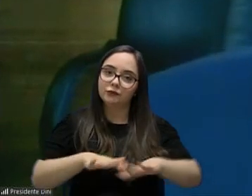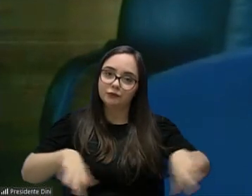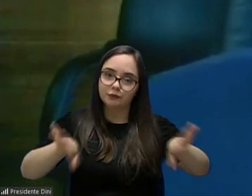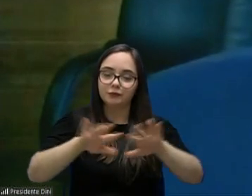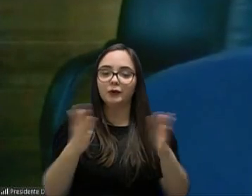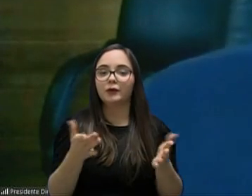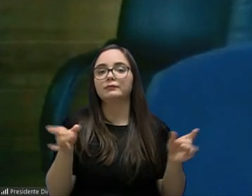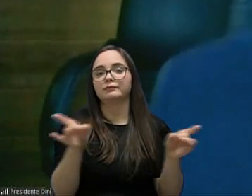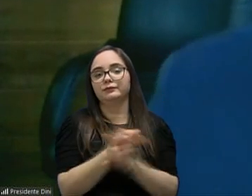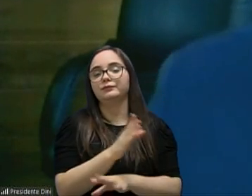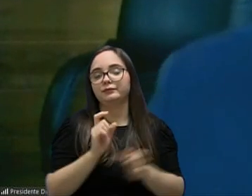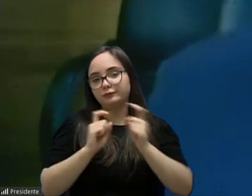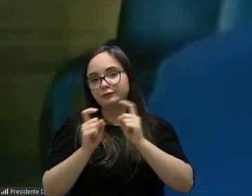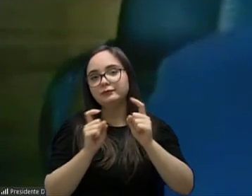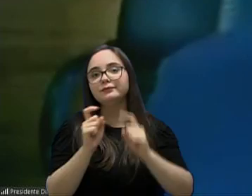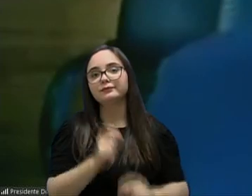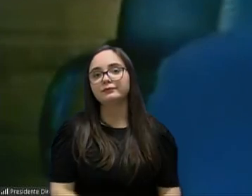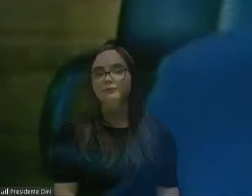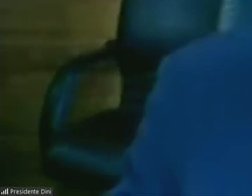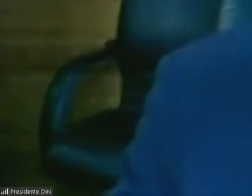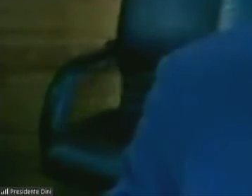Declaro encerrado a nossa sessão.